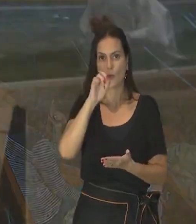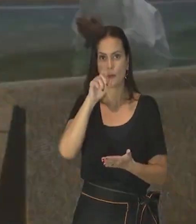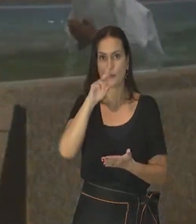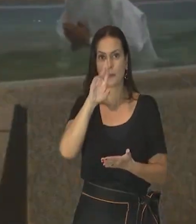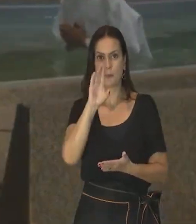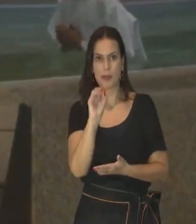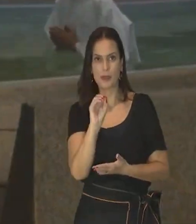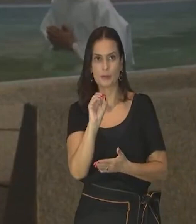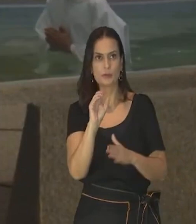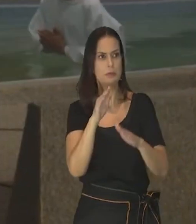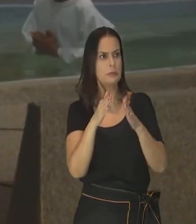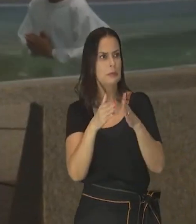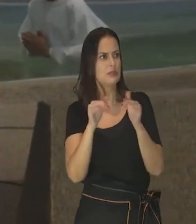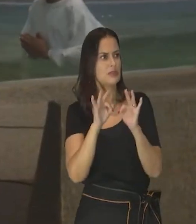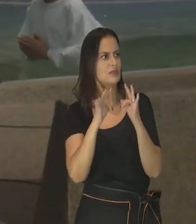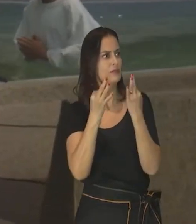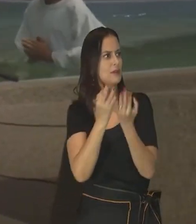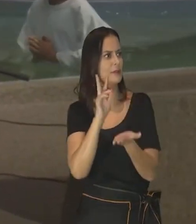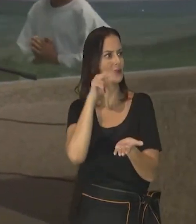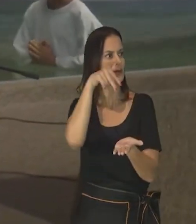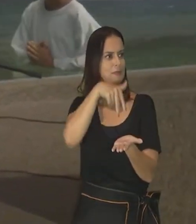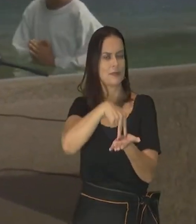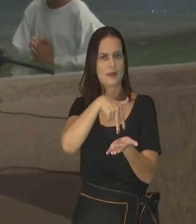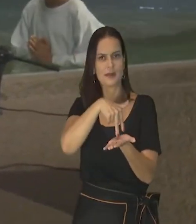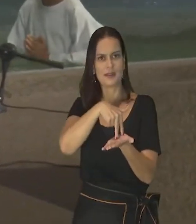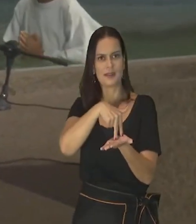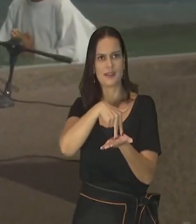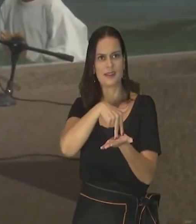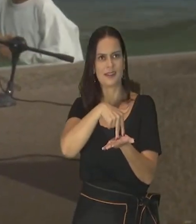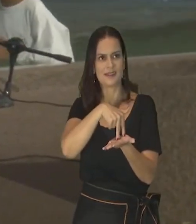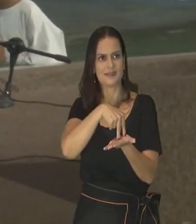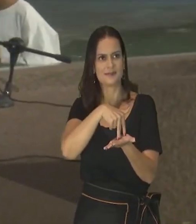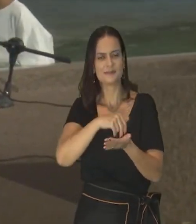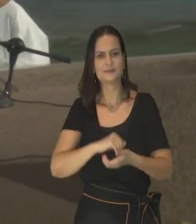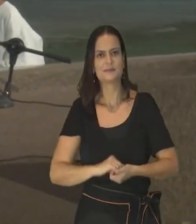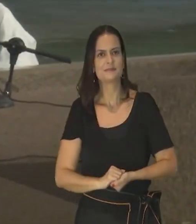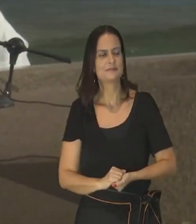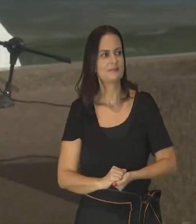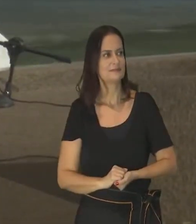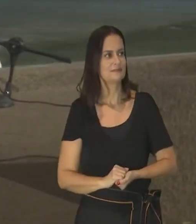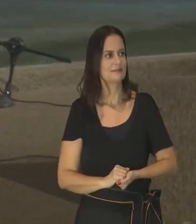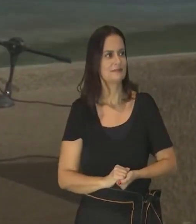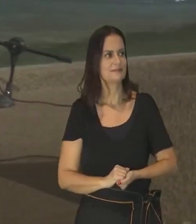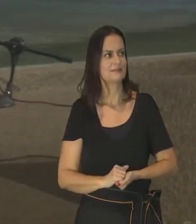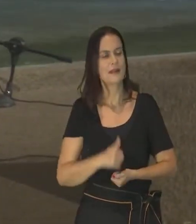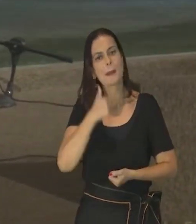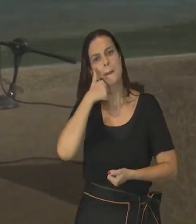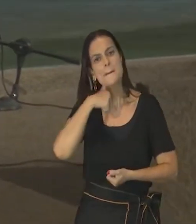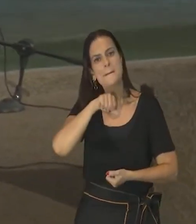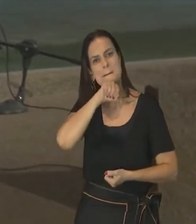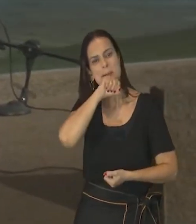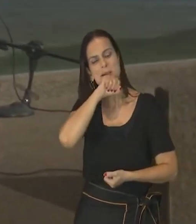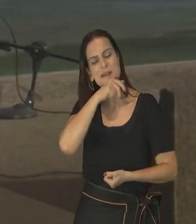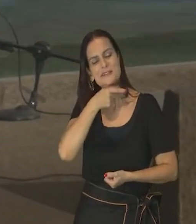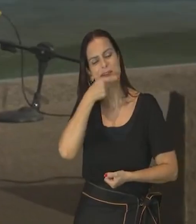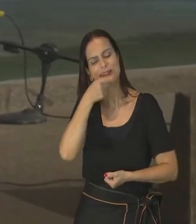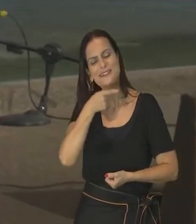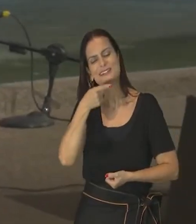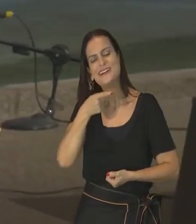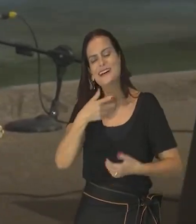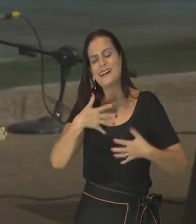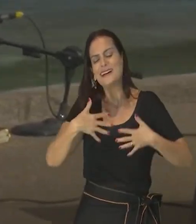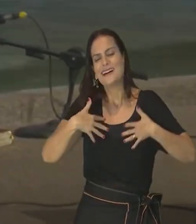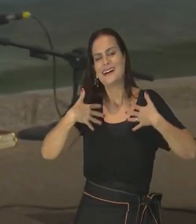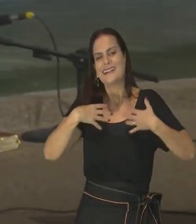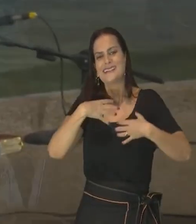Gostaria que seus familiares se colocassem de pé. Vem aqui à minha esquerda. E a mãe me dizendo da alegria